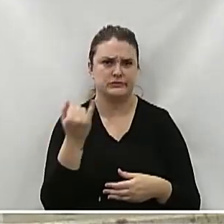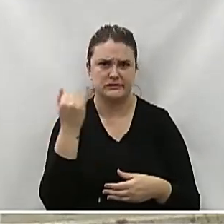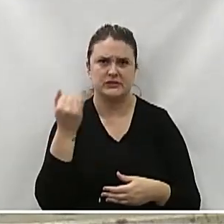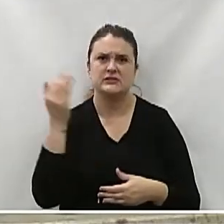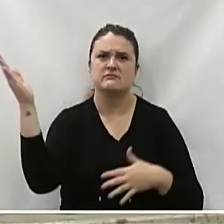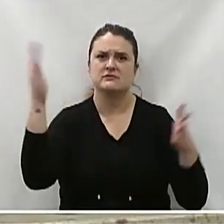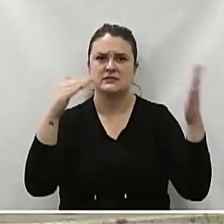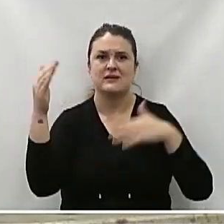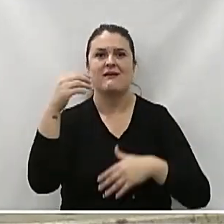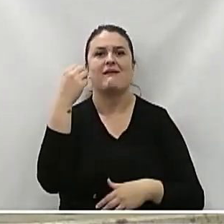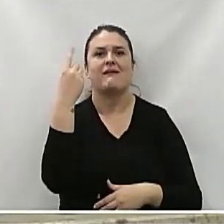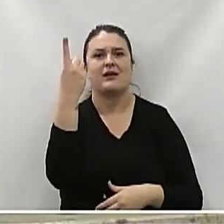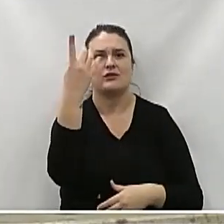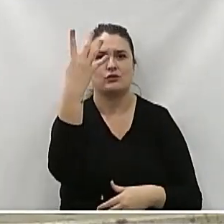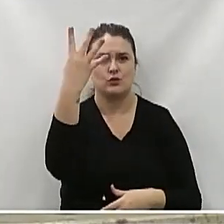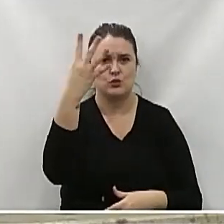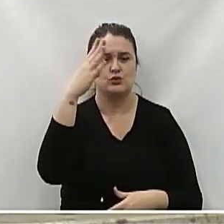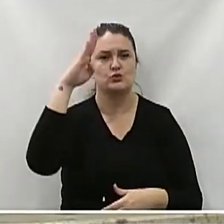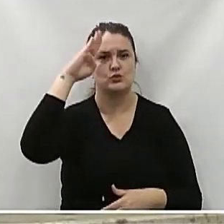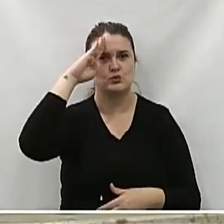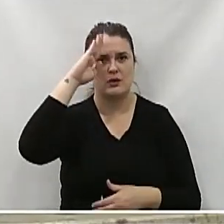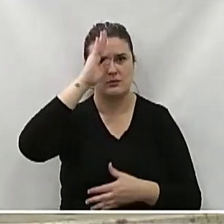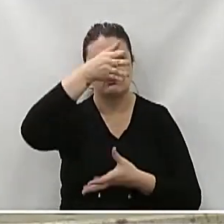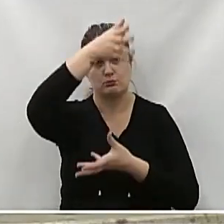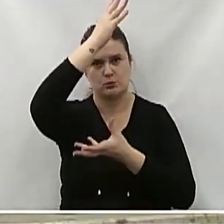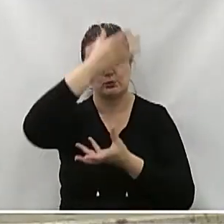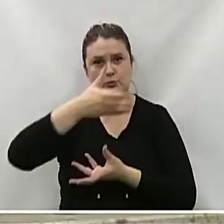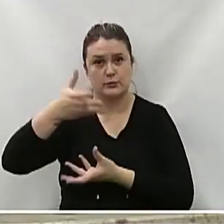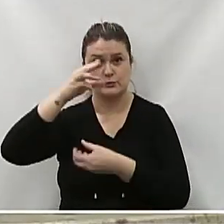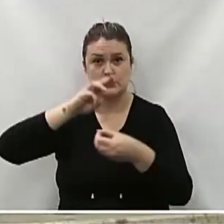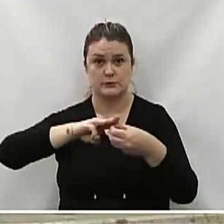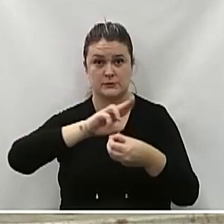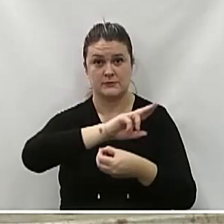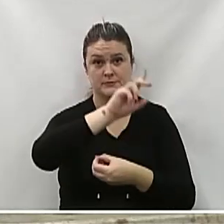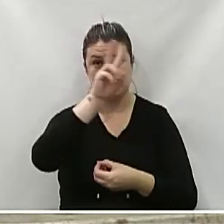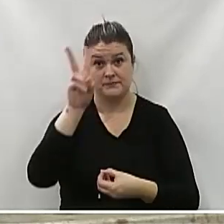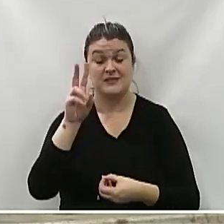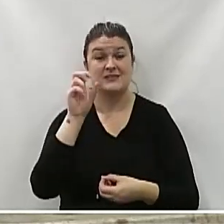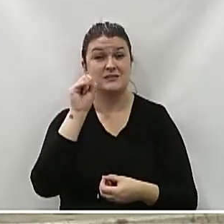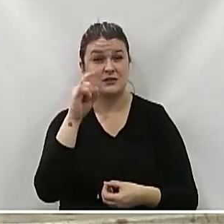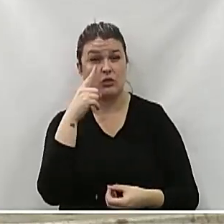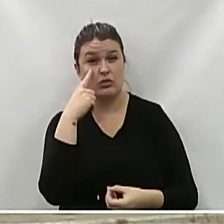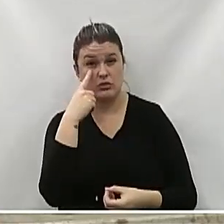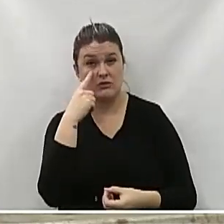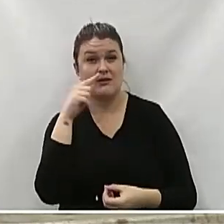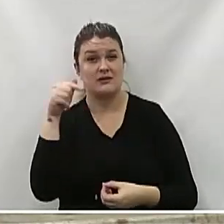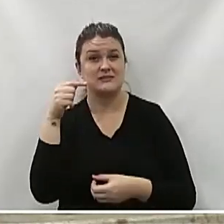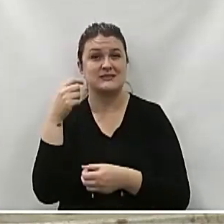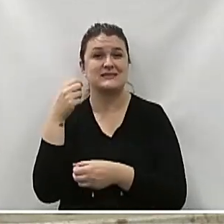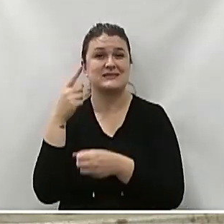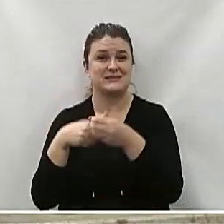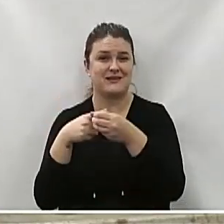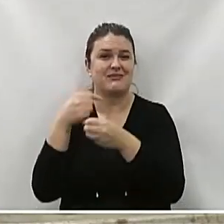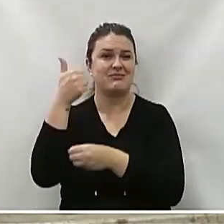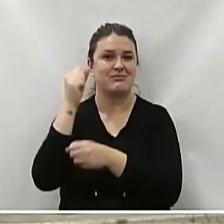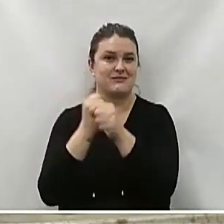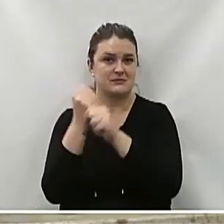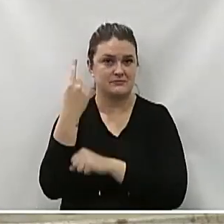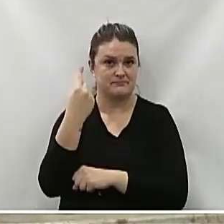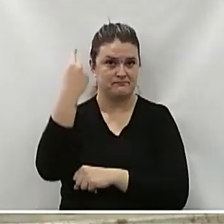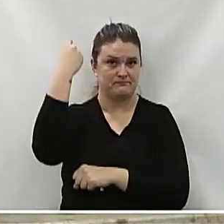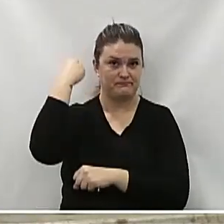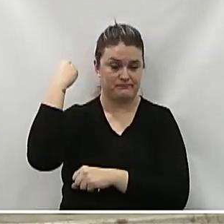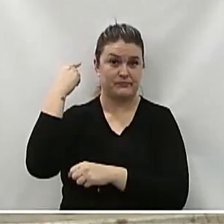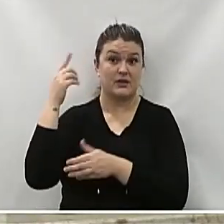mais 14 soldados ao Corpo de Bombeiro de União da Vitória se nós pegarmos reunião da Vitória há 10 anos atrás